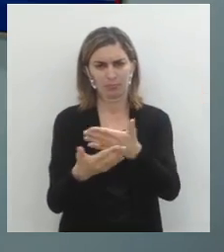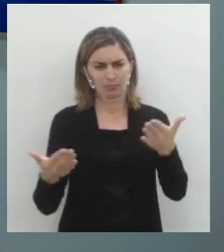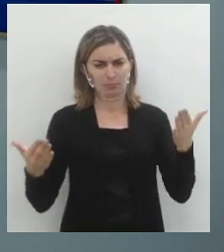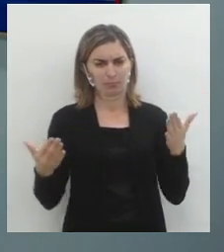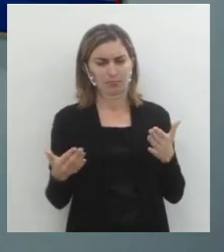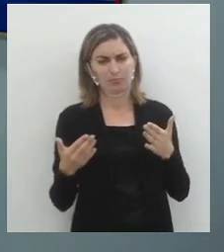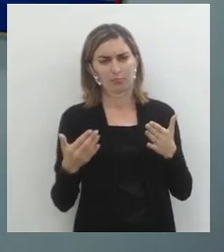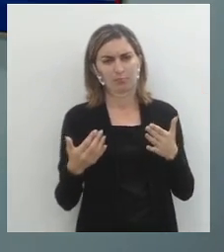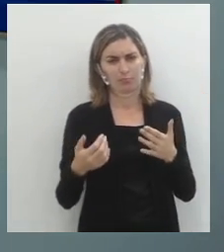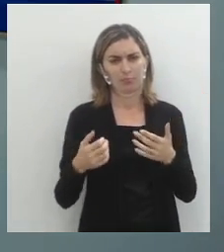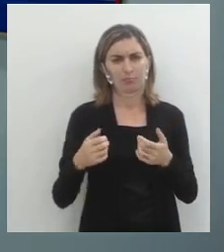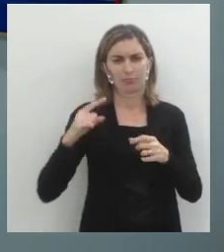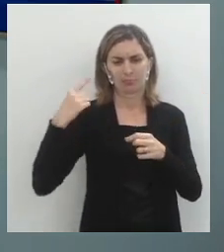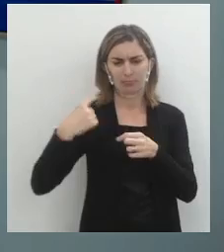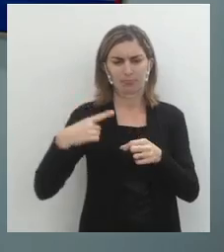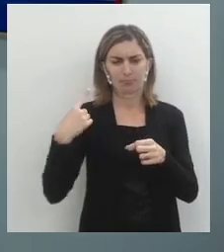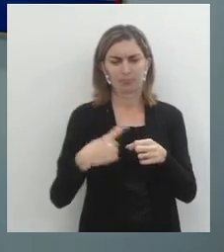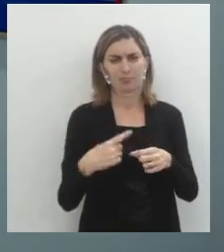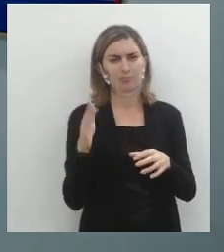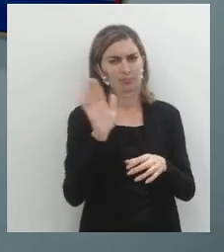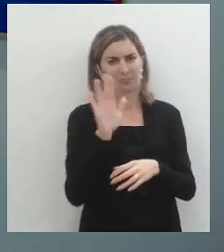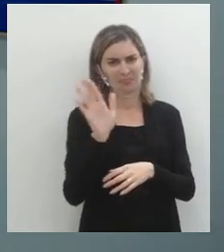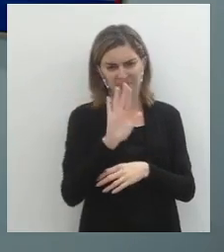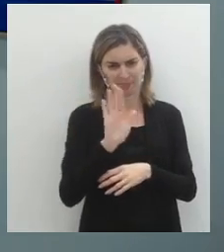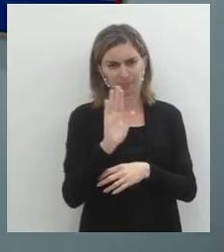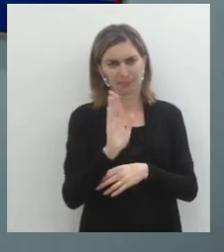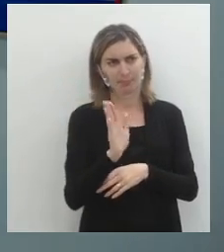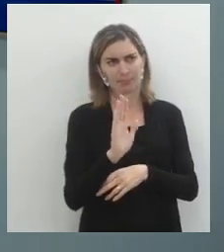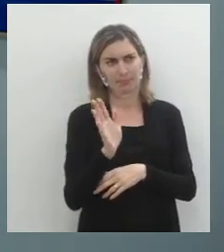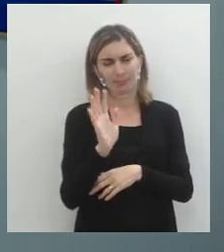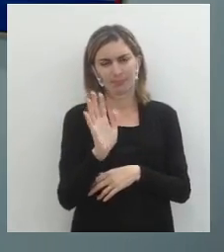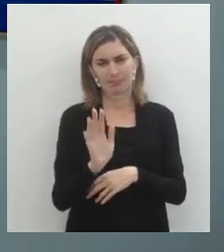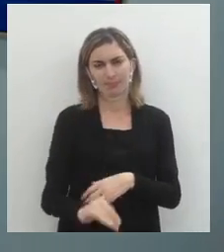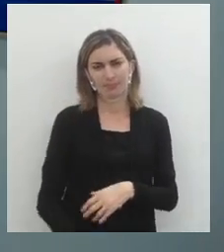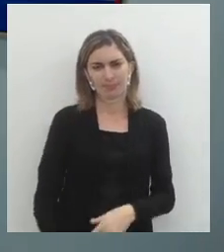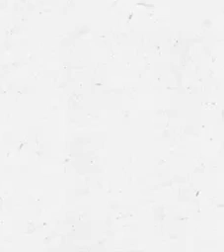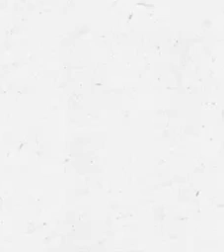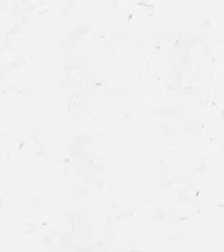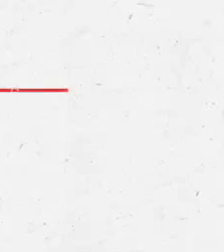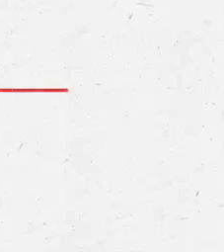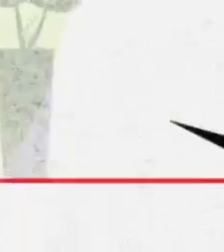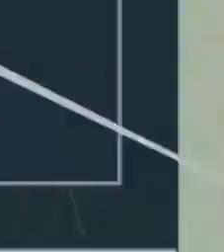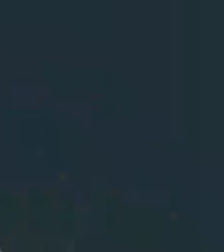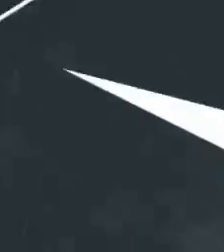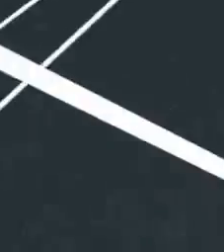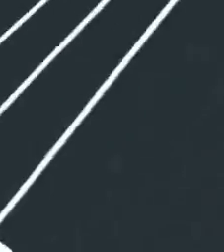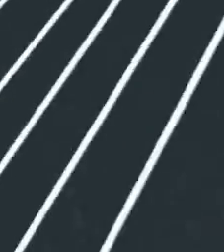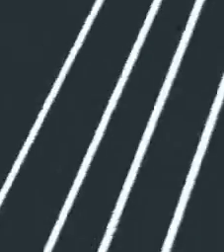espalhado do cais ao sertão. Tchau, Robertão. Valeu!